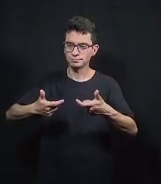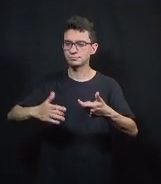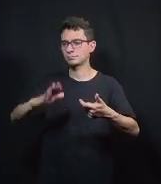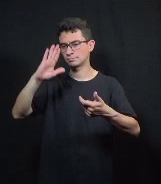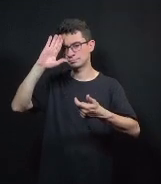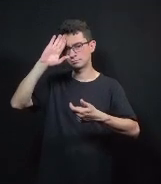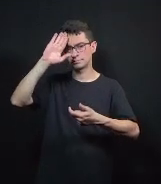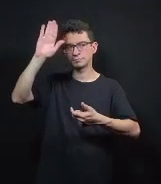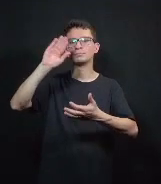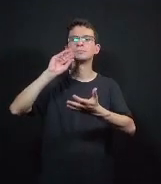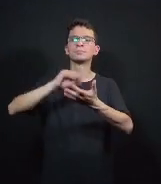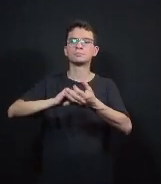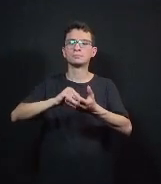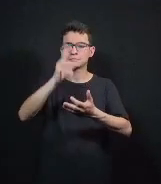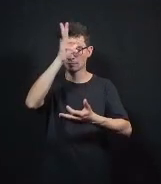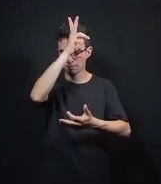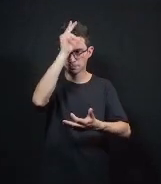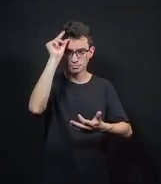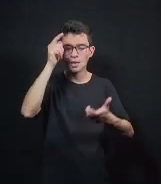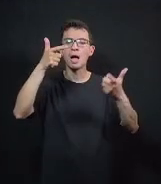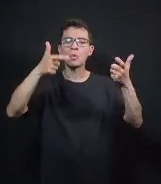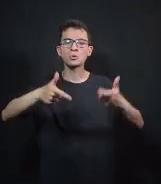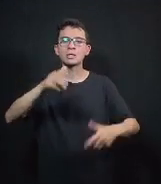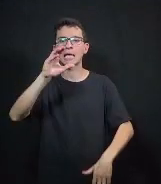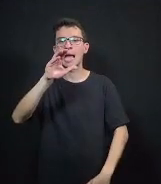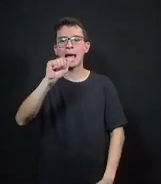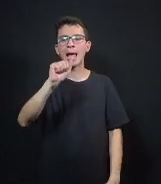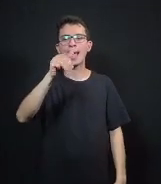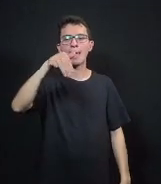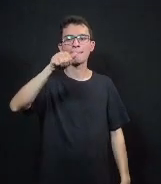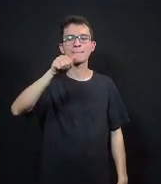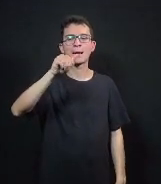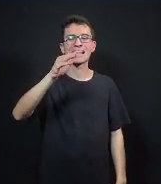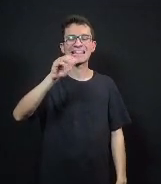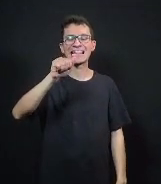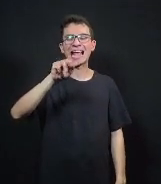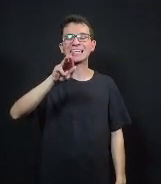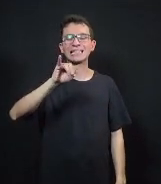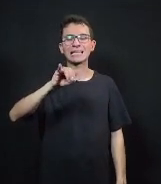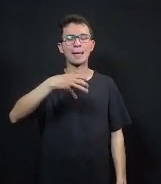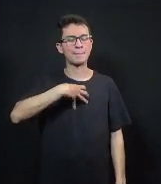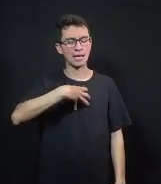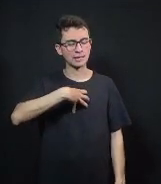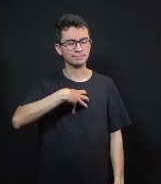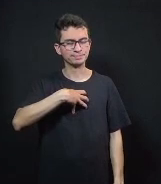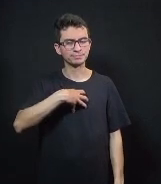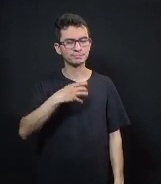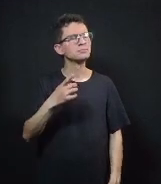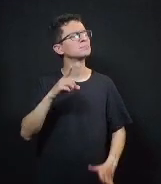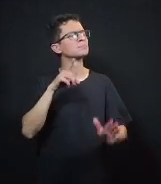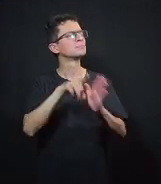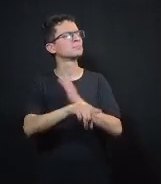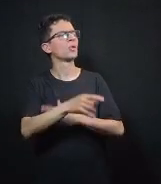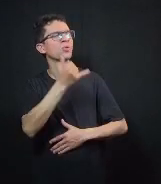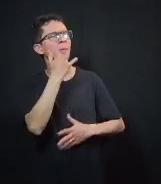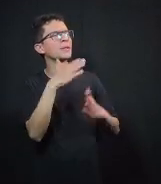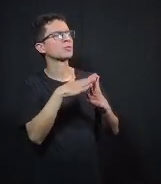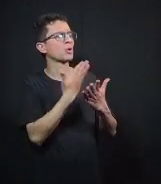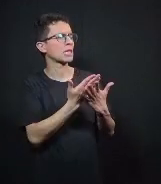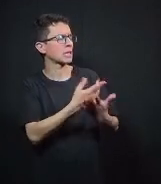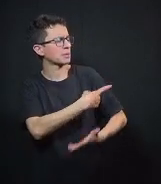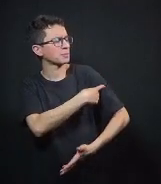destacado do município de Camaçari. Sei, e aí você tem informação sobre a escolaridade? Assim? Eu queria só entender como é que é a sua